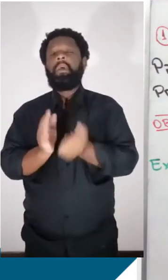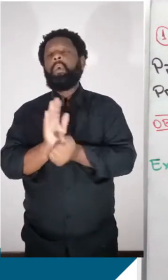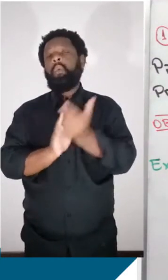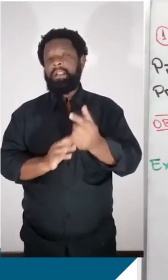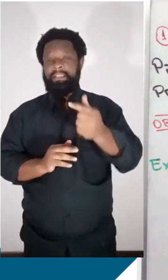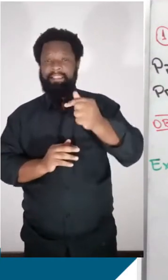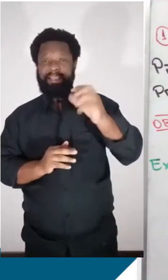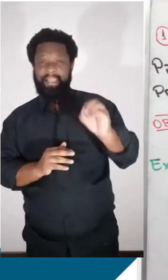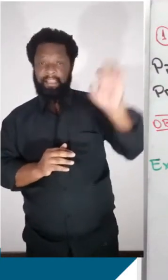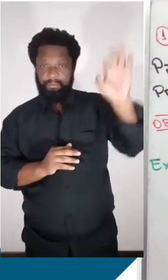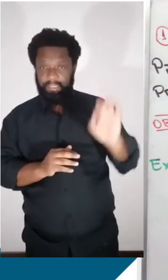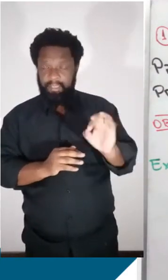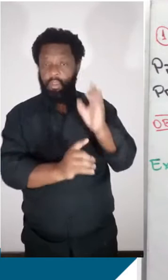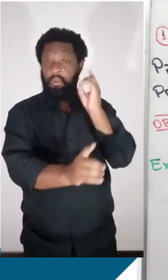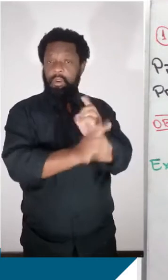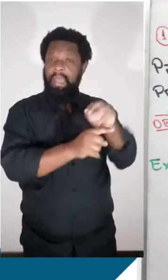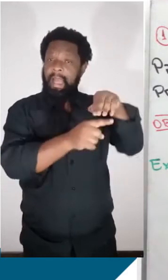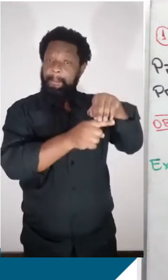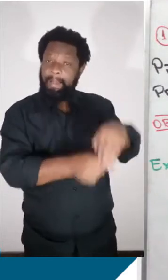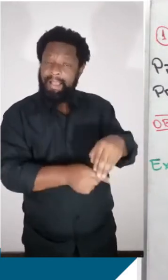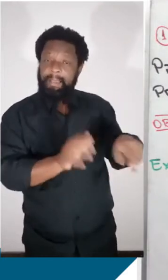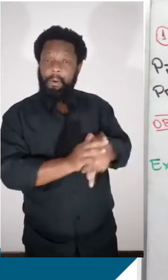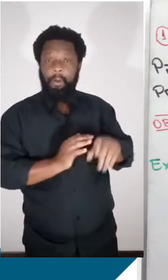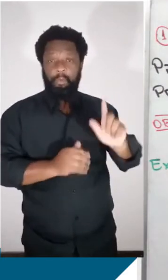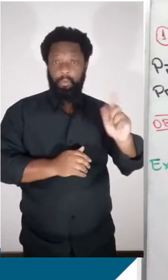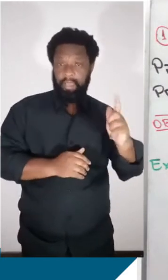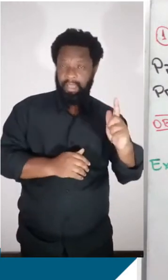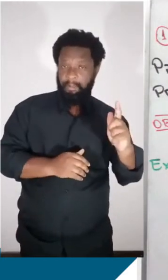foi de 70%, determine a massa em gramas de